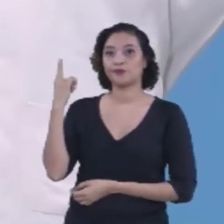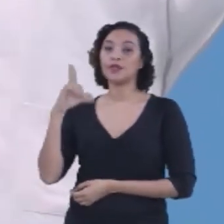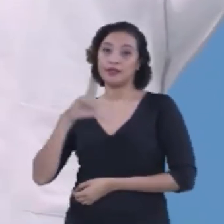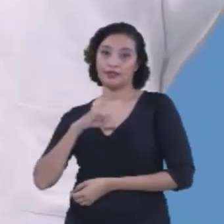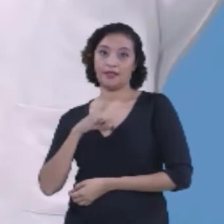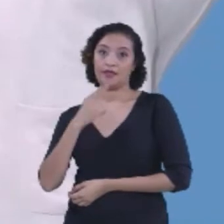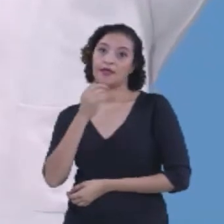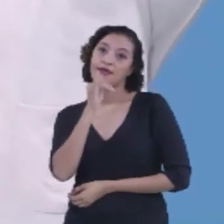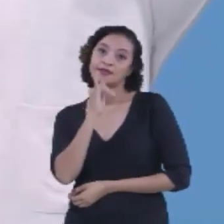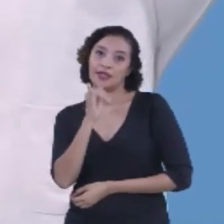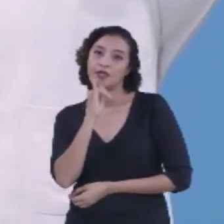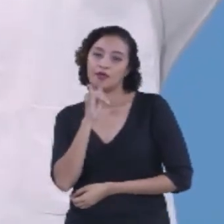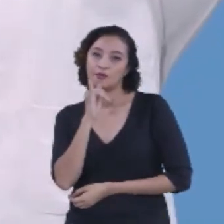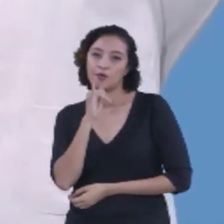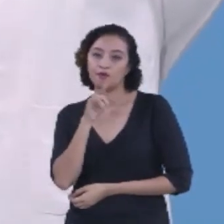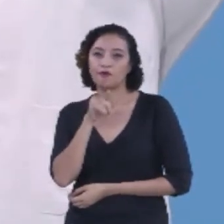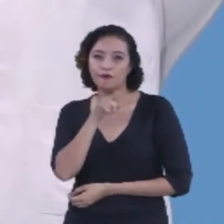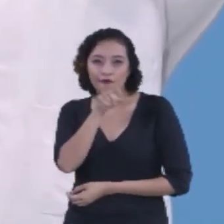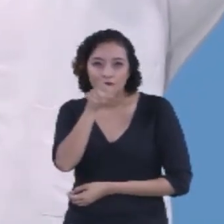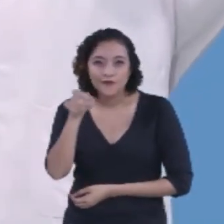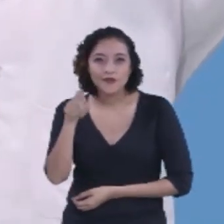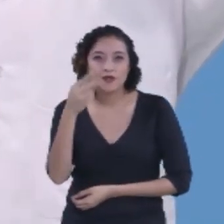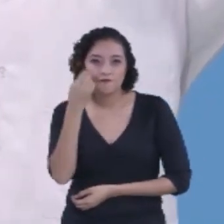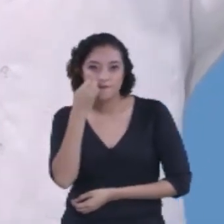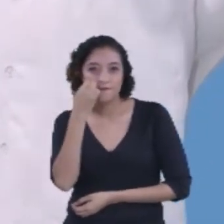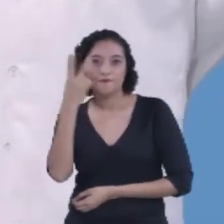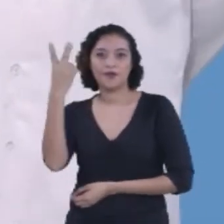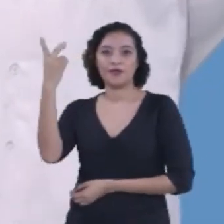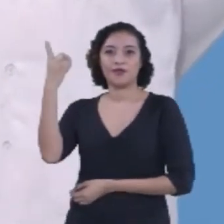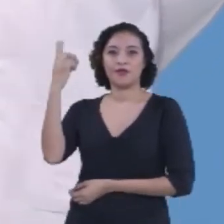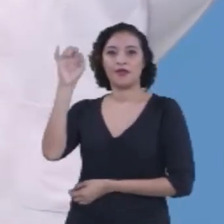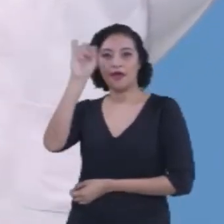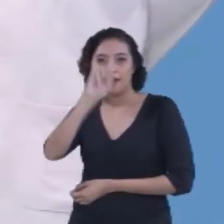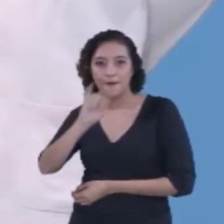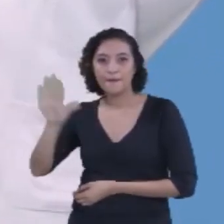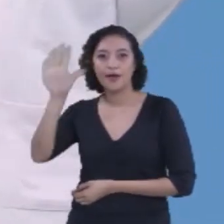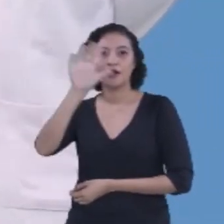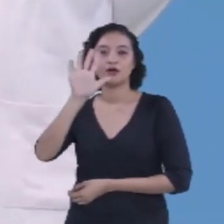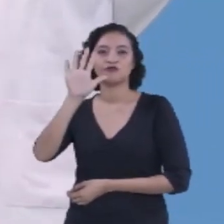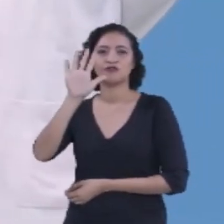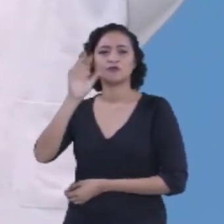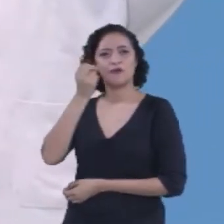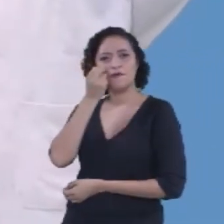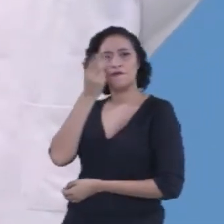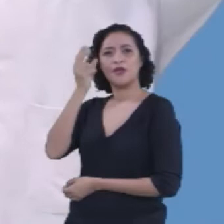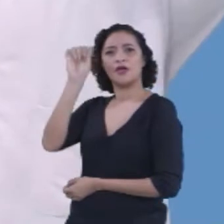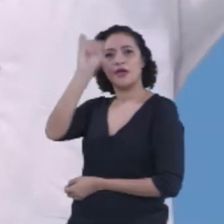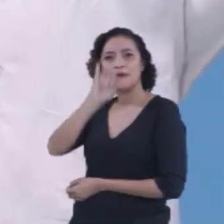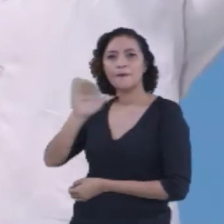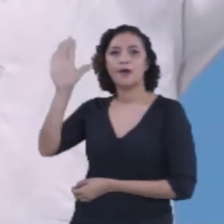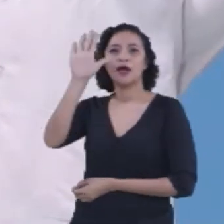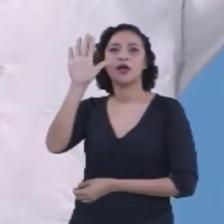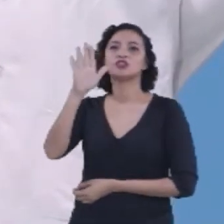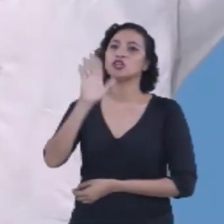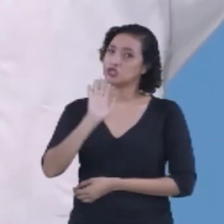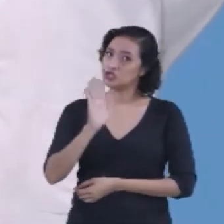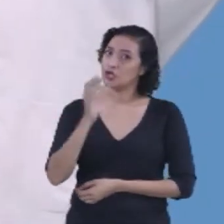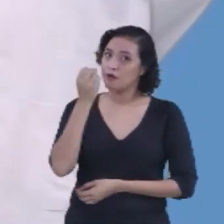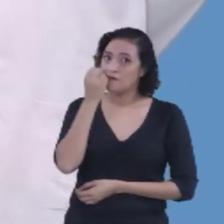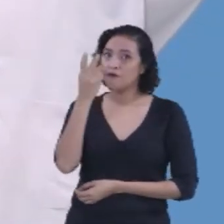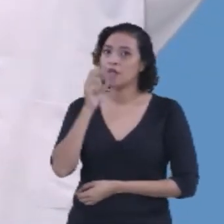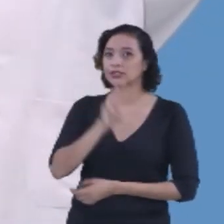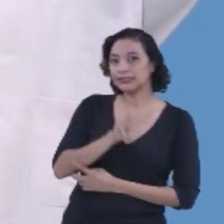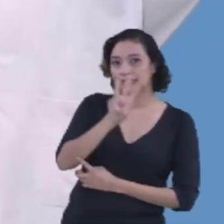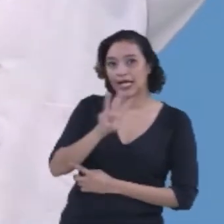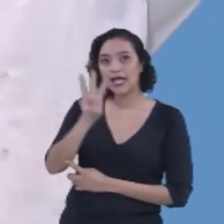exemplo, você consegue visualizar esta imagem, você já sabe que esta imagem aqui saiu de um site da internet, né,